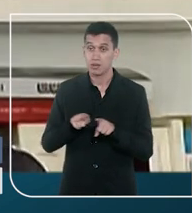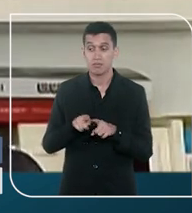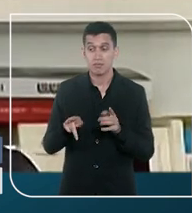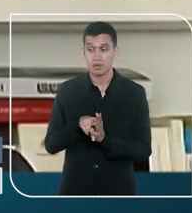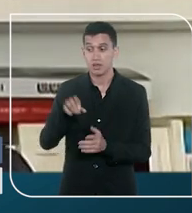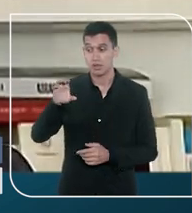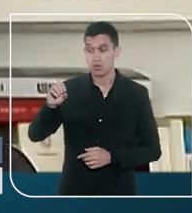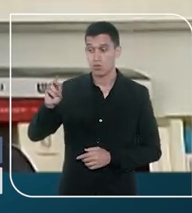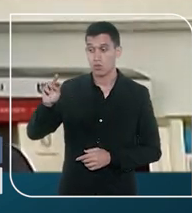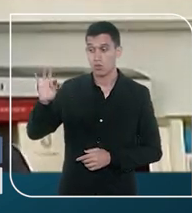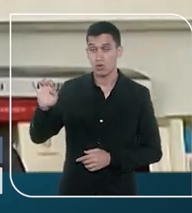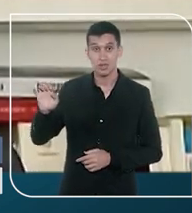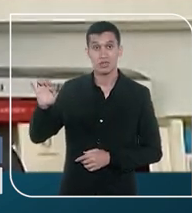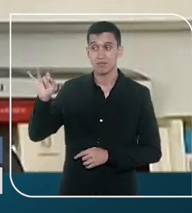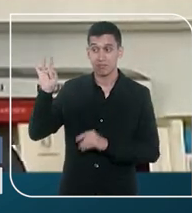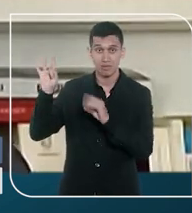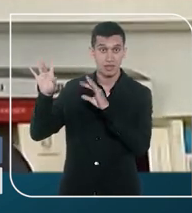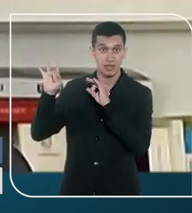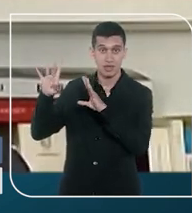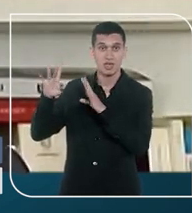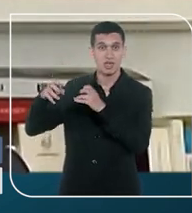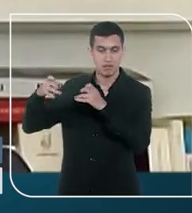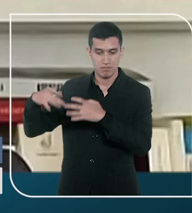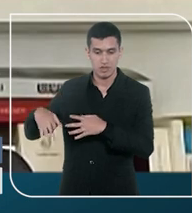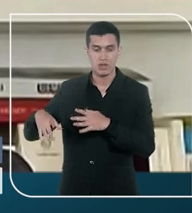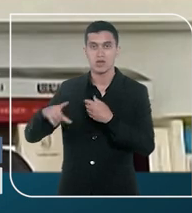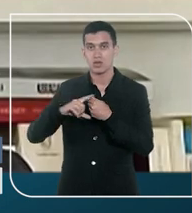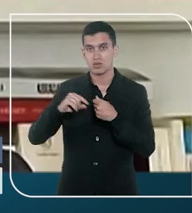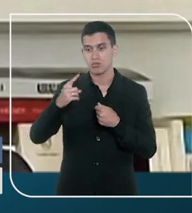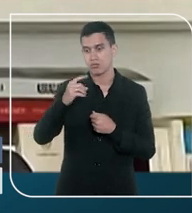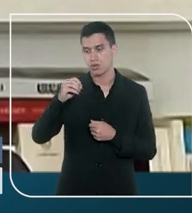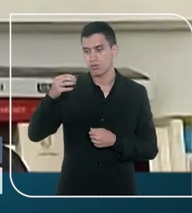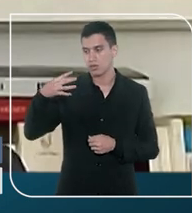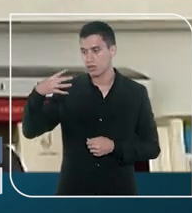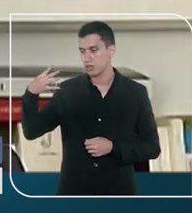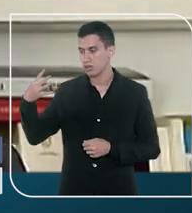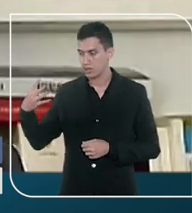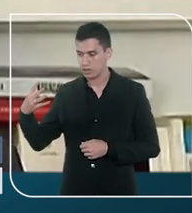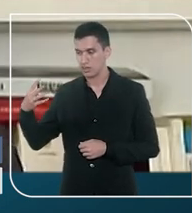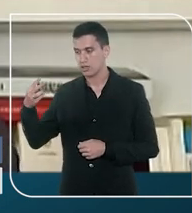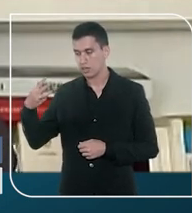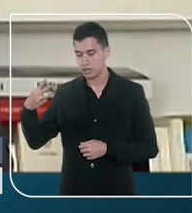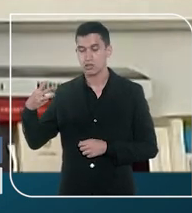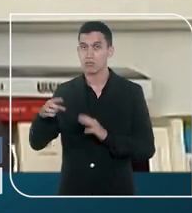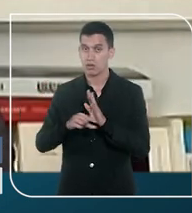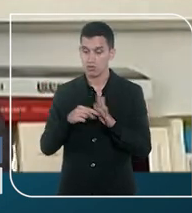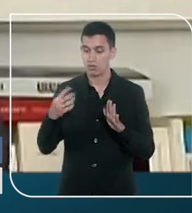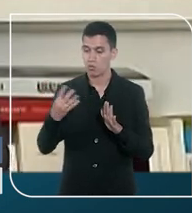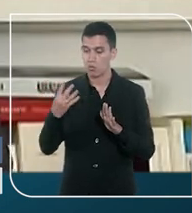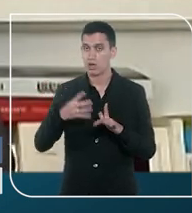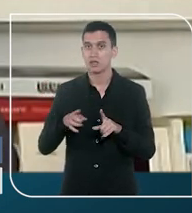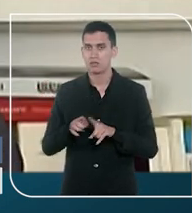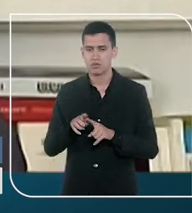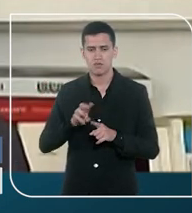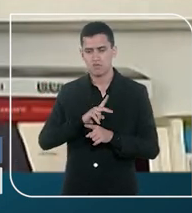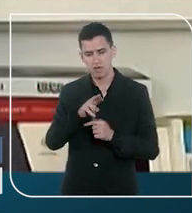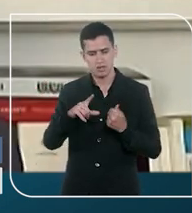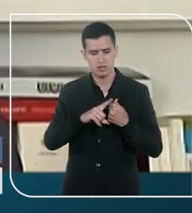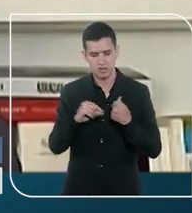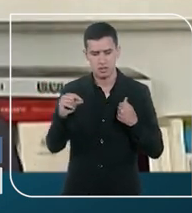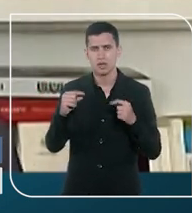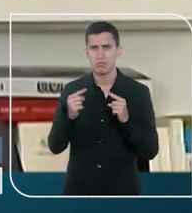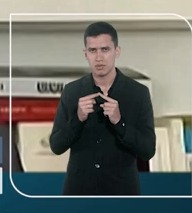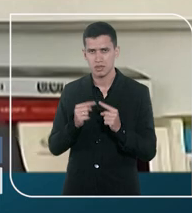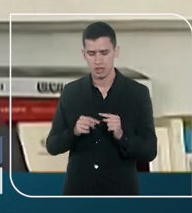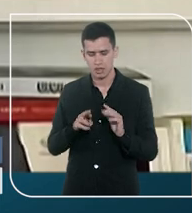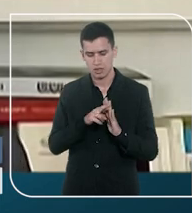Corte Especial, quando interpreta o 1043, parágrafo 4º do CPC, e os artigos correspondentes ao